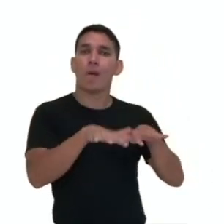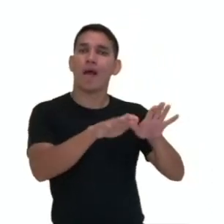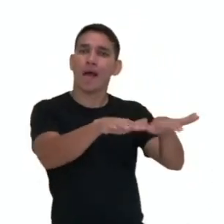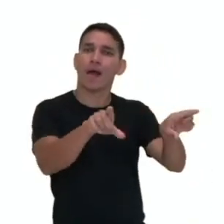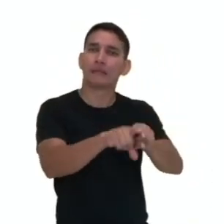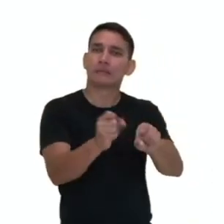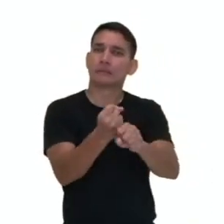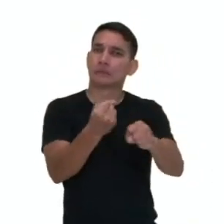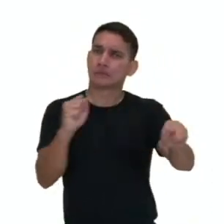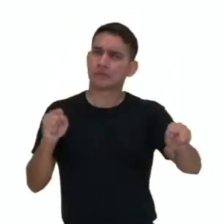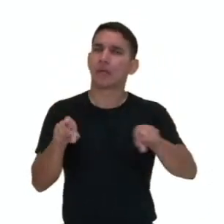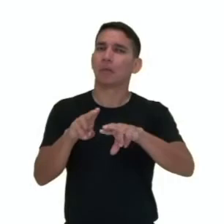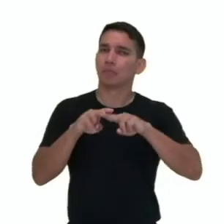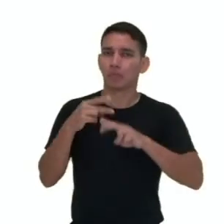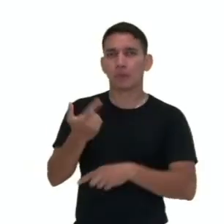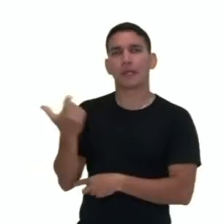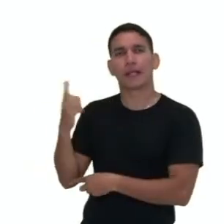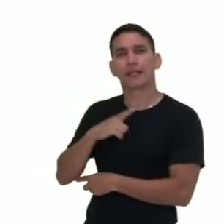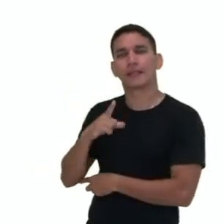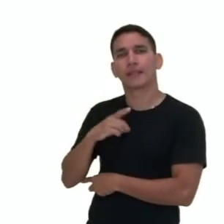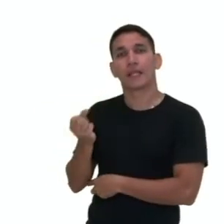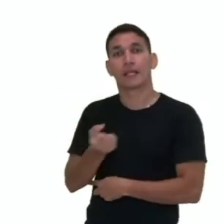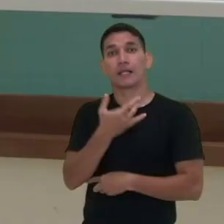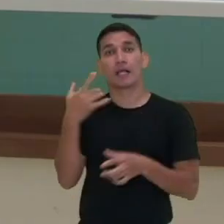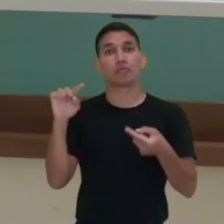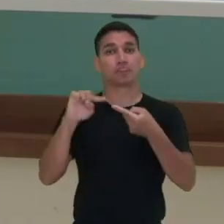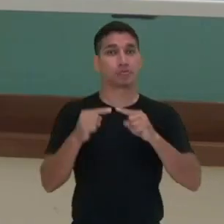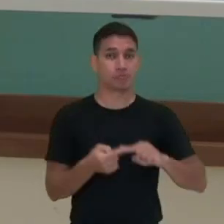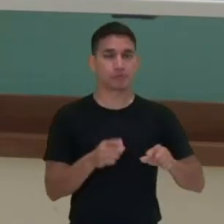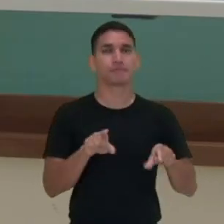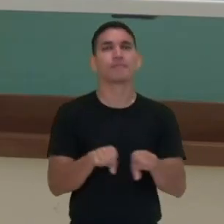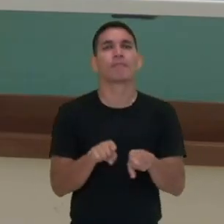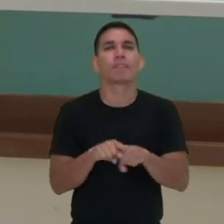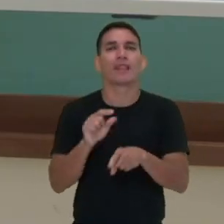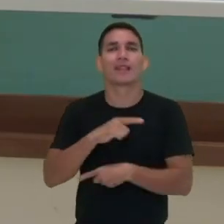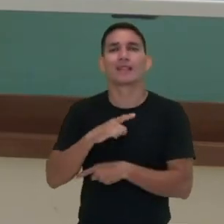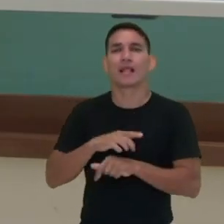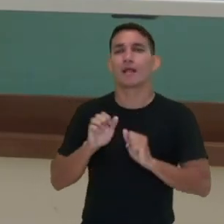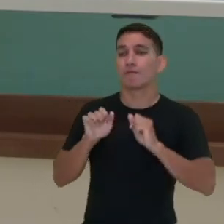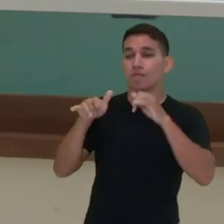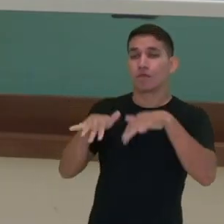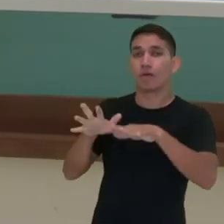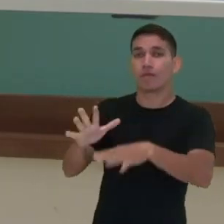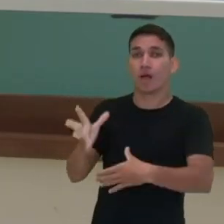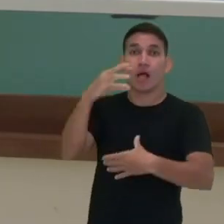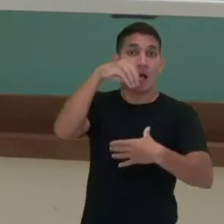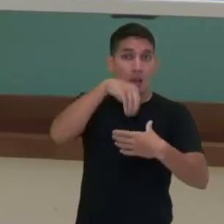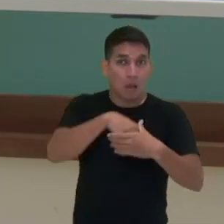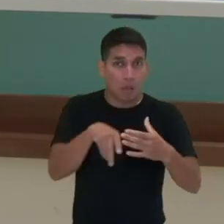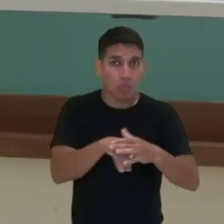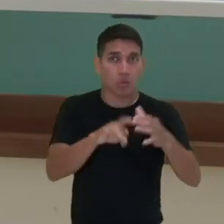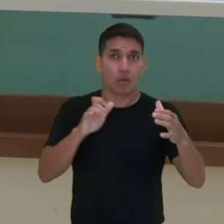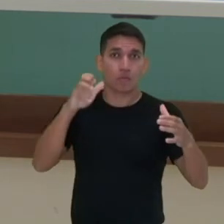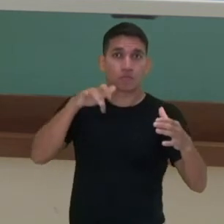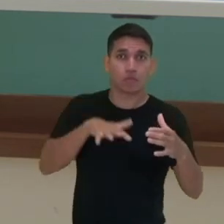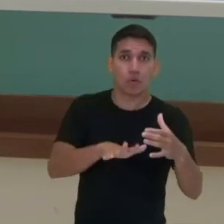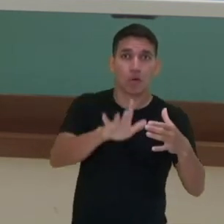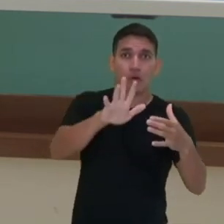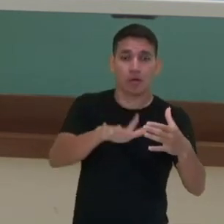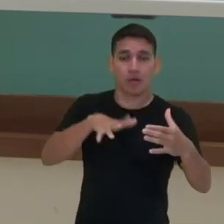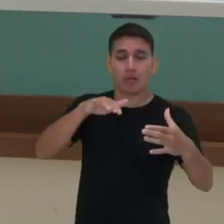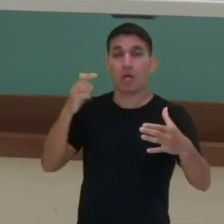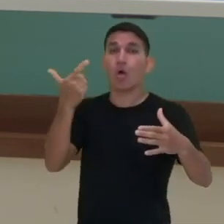essas grandes, né, ligações ali que nós vamos ter. E aí nós temos o mar interior, que é outro exemplo. Ele